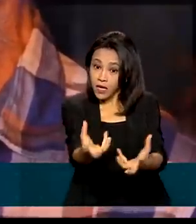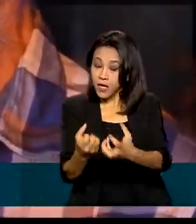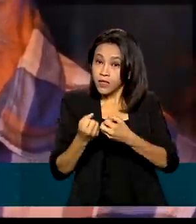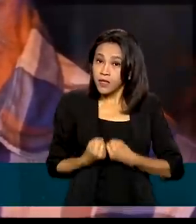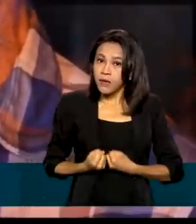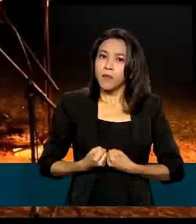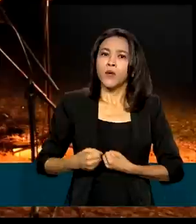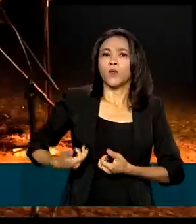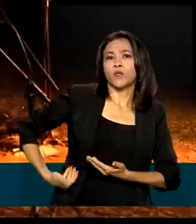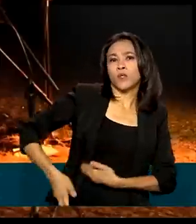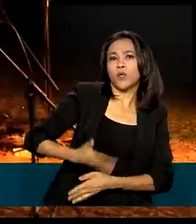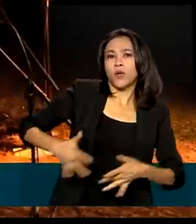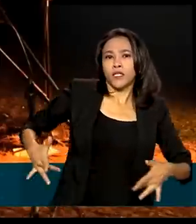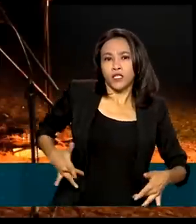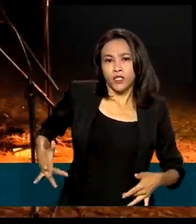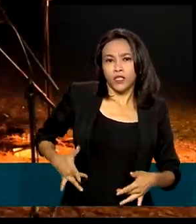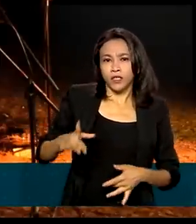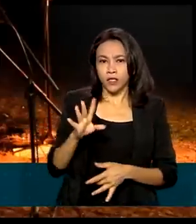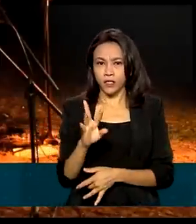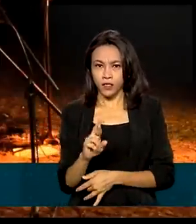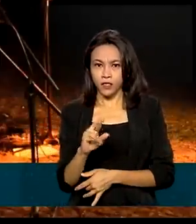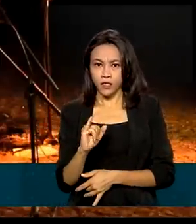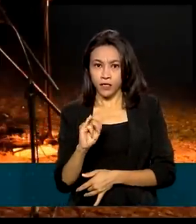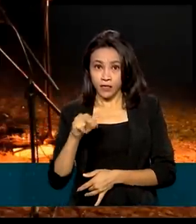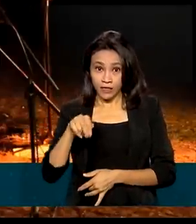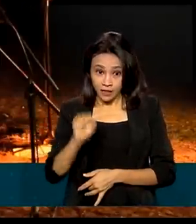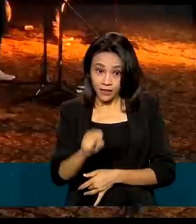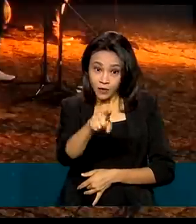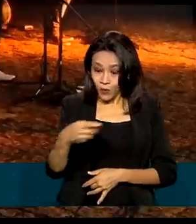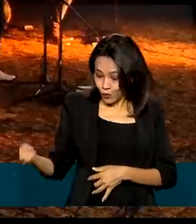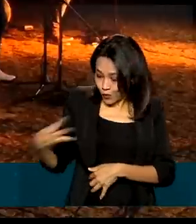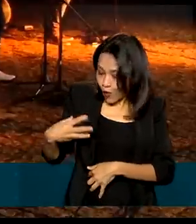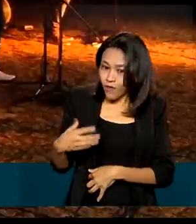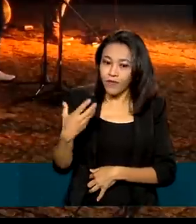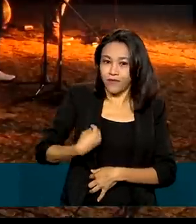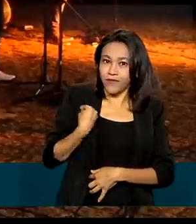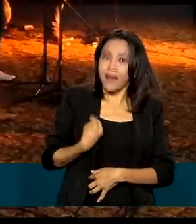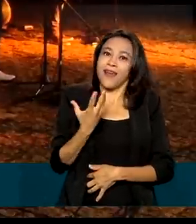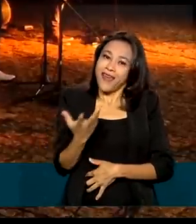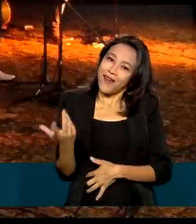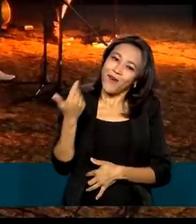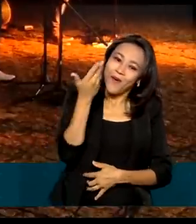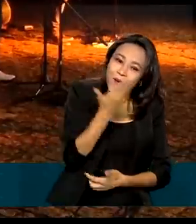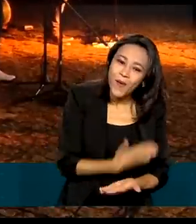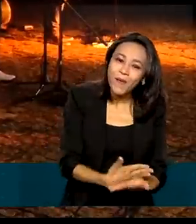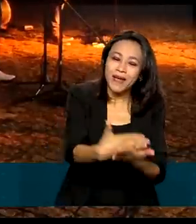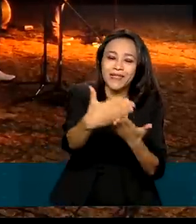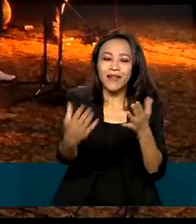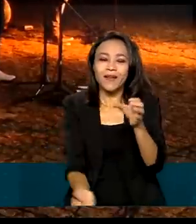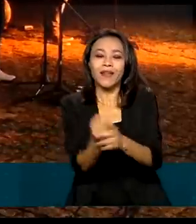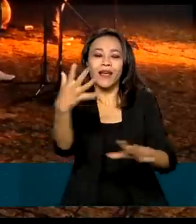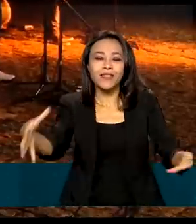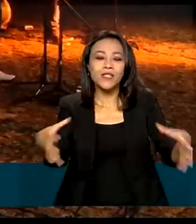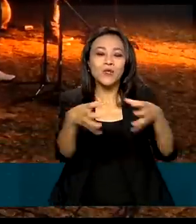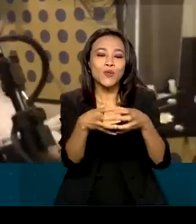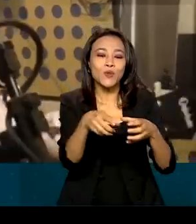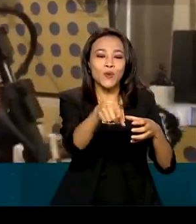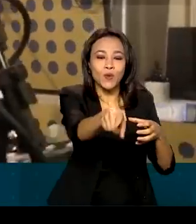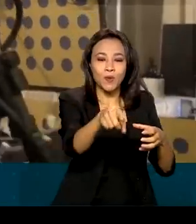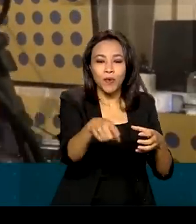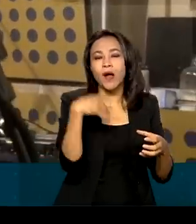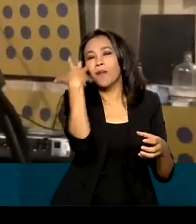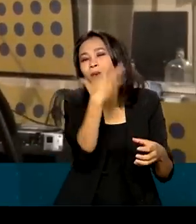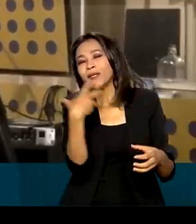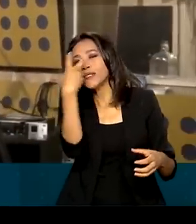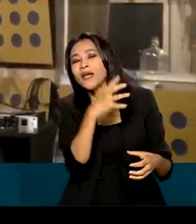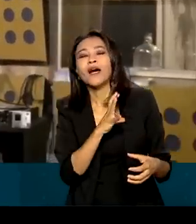Um transplante de rim com os novos órgãos eles puderam recomeçar e criar uma banda Los três plantados com a poesia